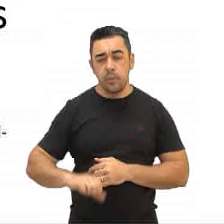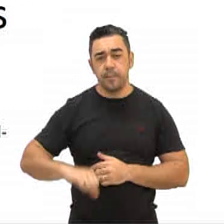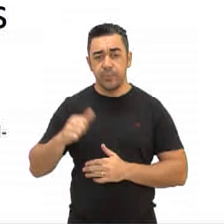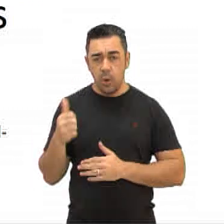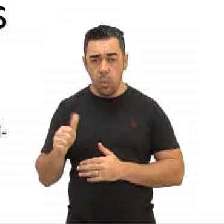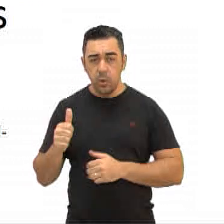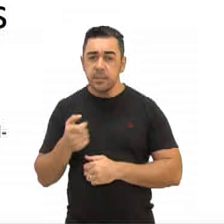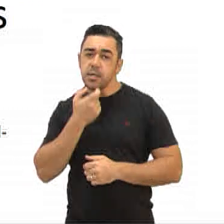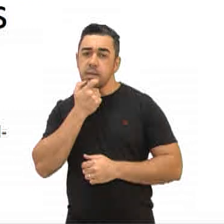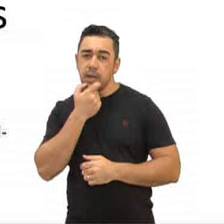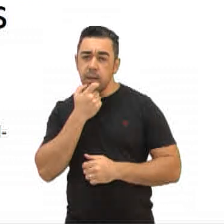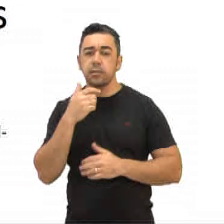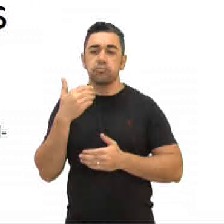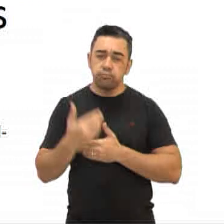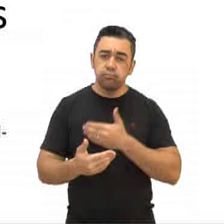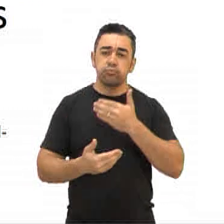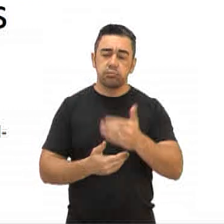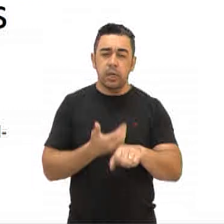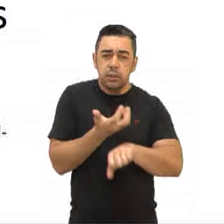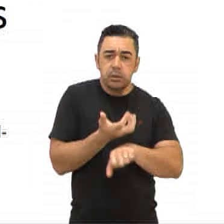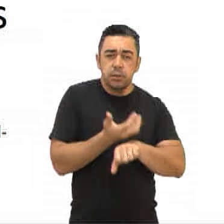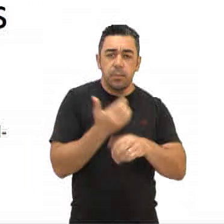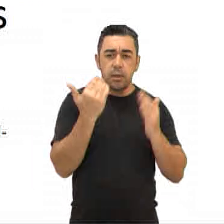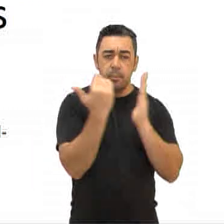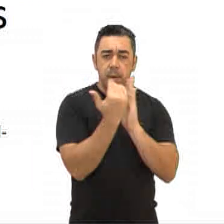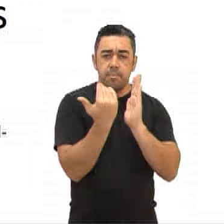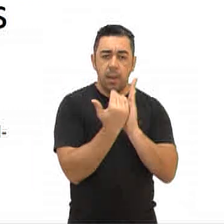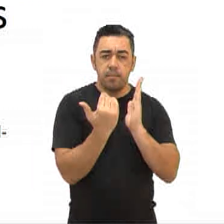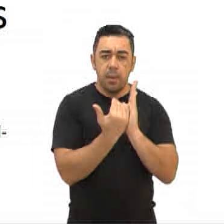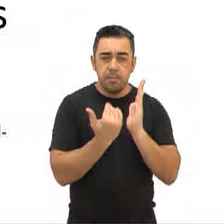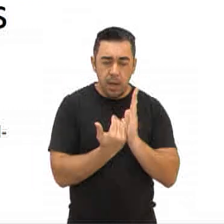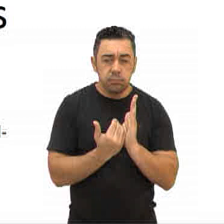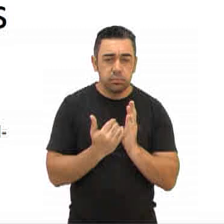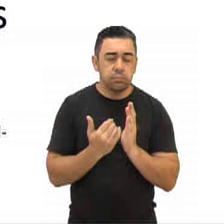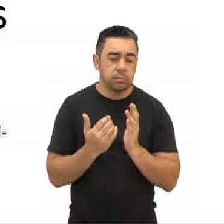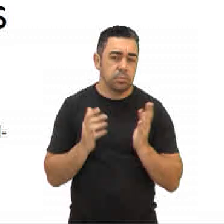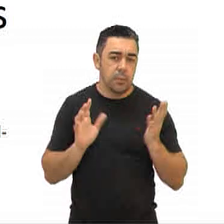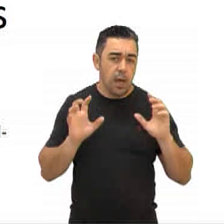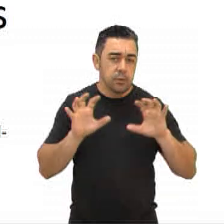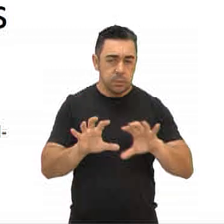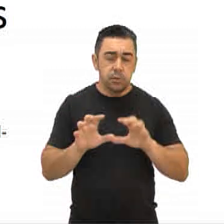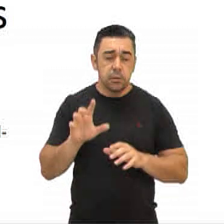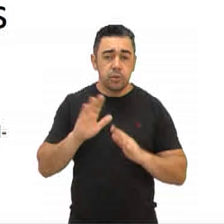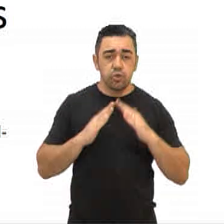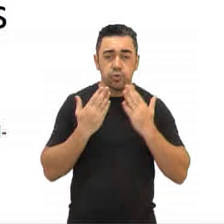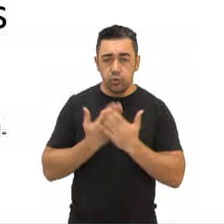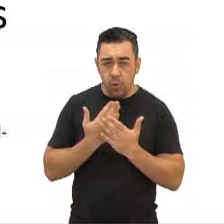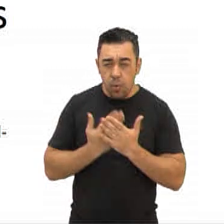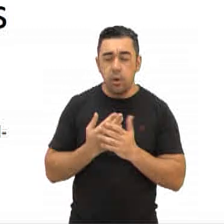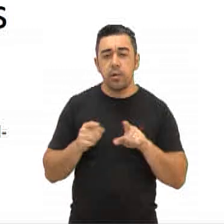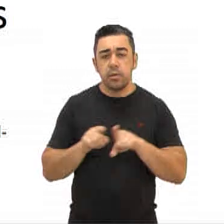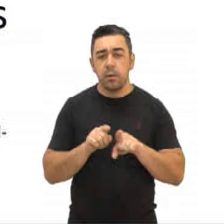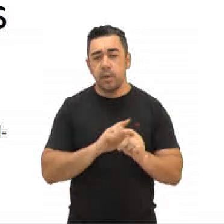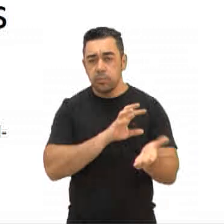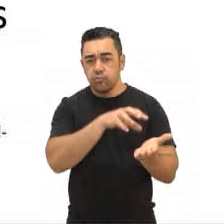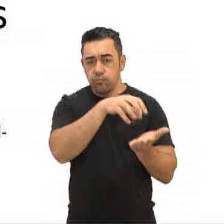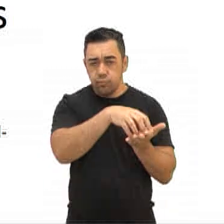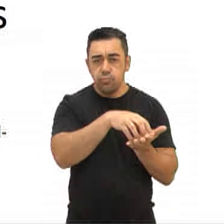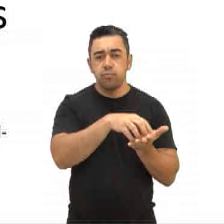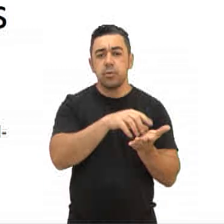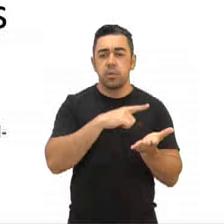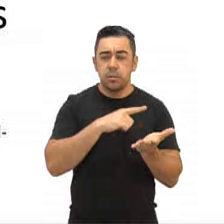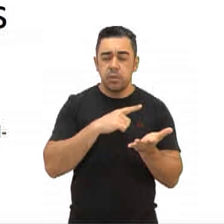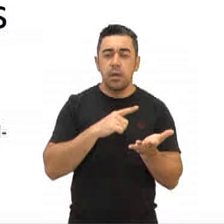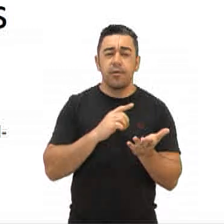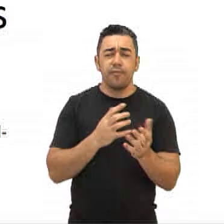11, inglés, y así con el resto de la jornada. Los colegios e institutos están vacíos en la mayor parte